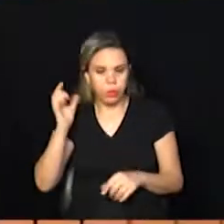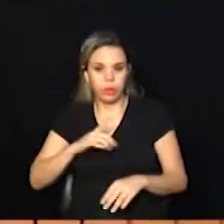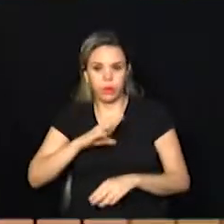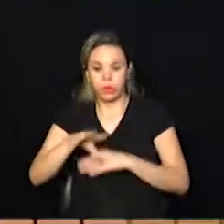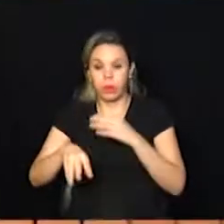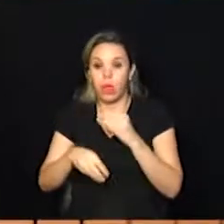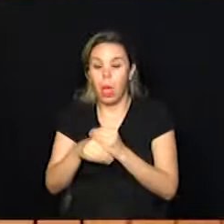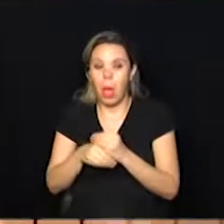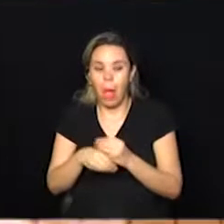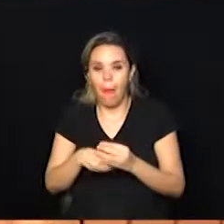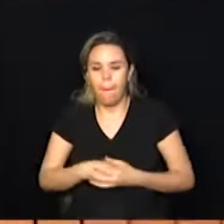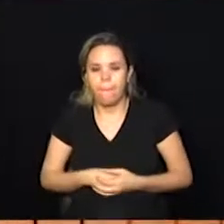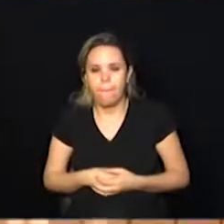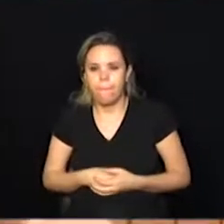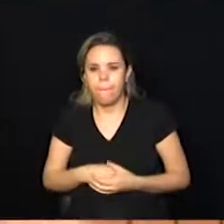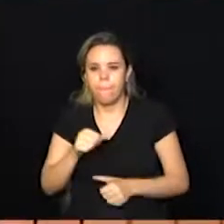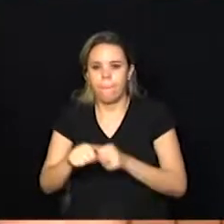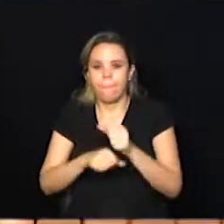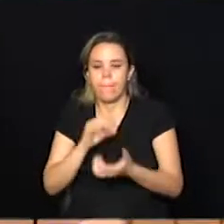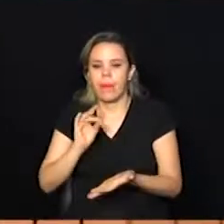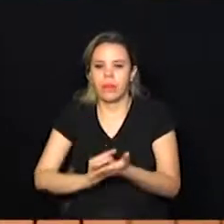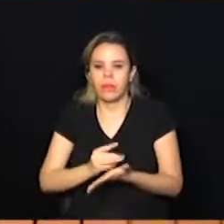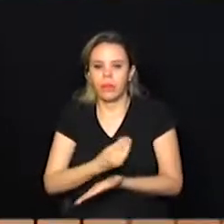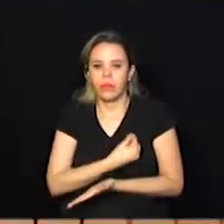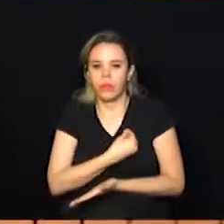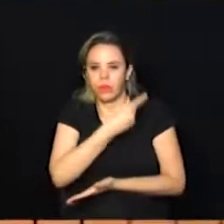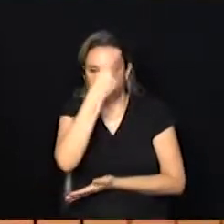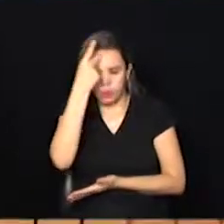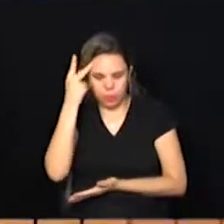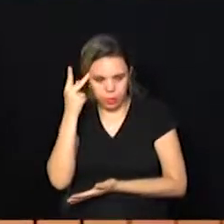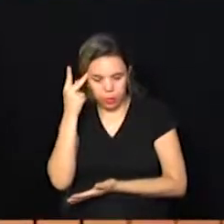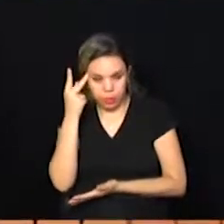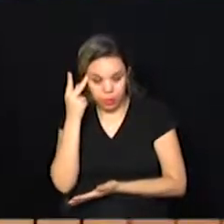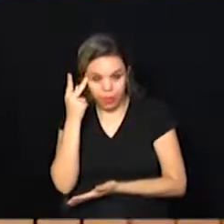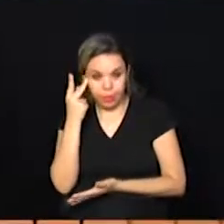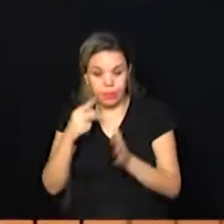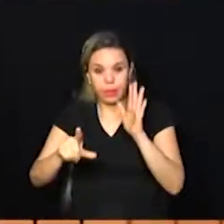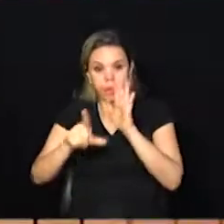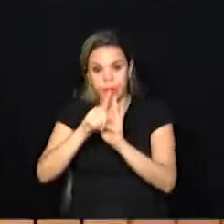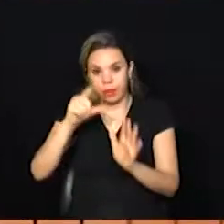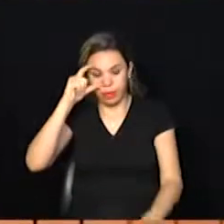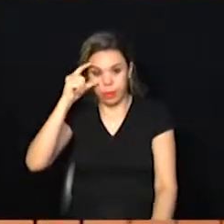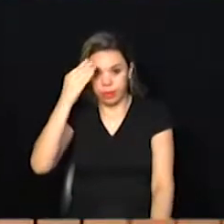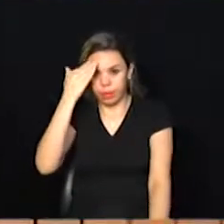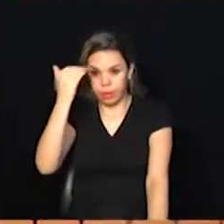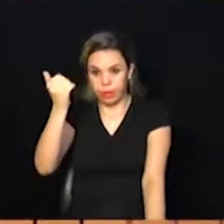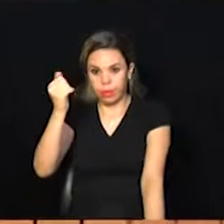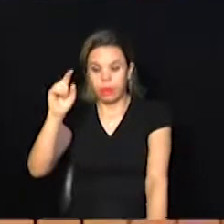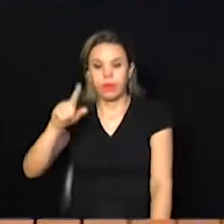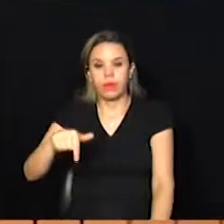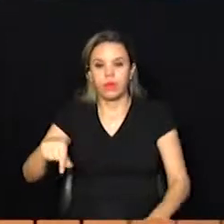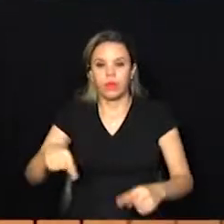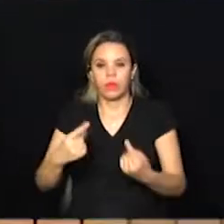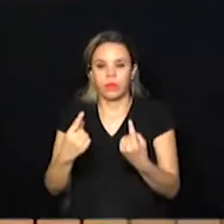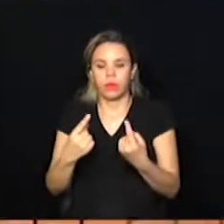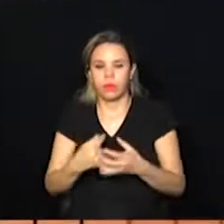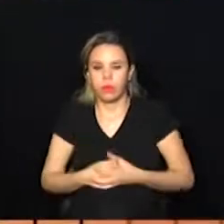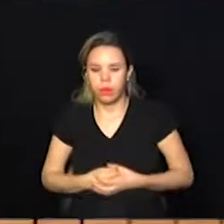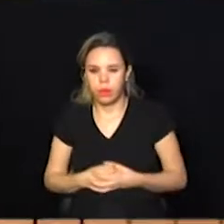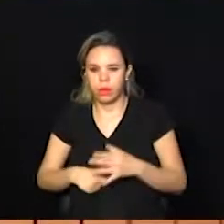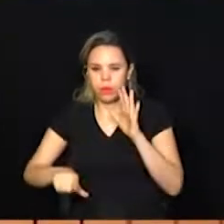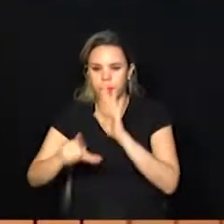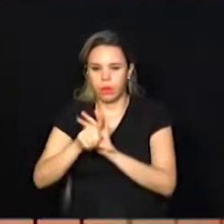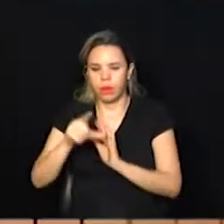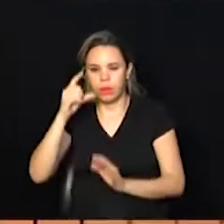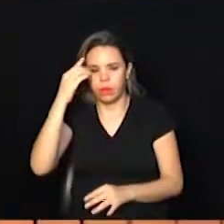implementar e tornar real na vida das pessoas a Lei Maria da Penha. Né? Eu acho que esse é o grande desafio. A Lei Maria da Penha